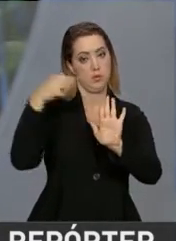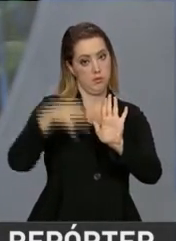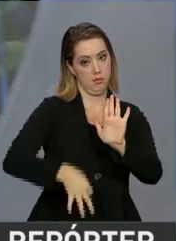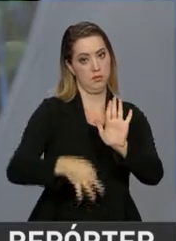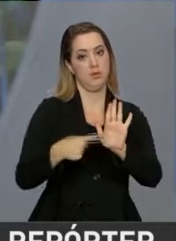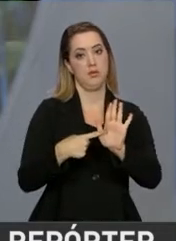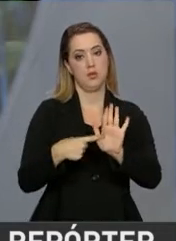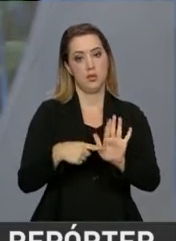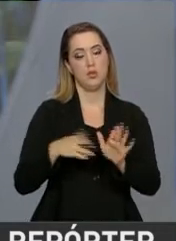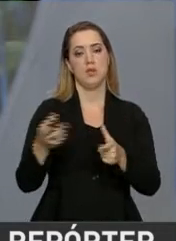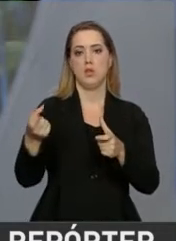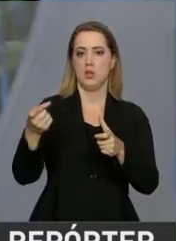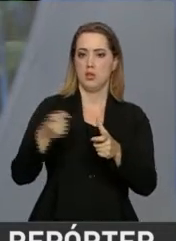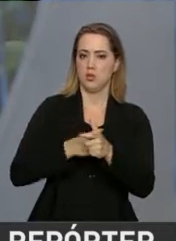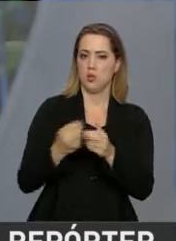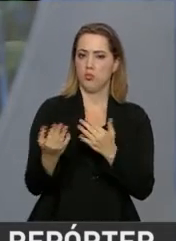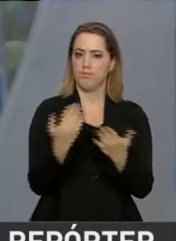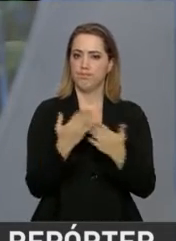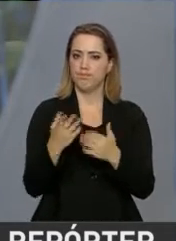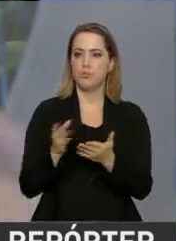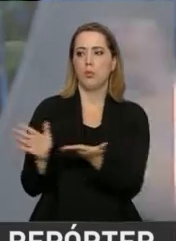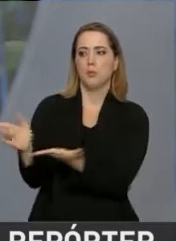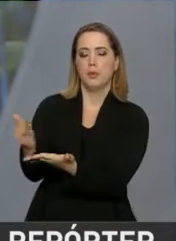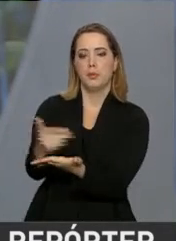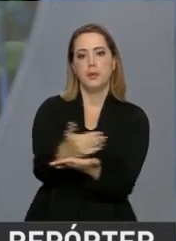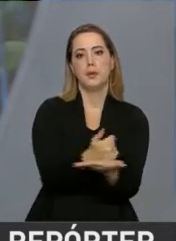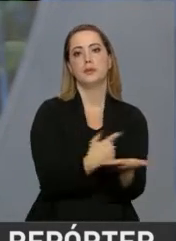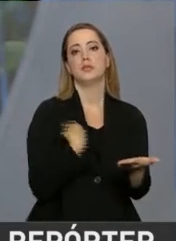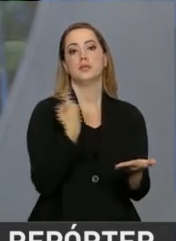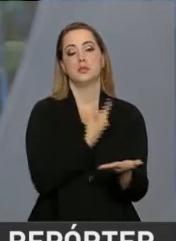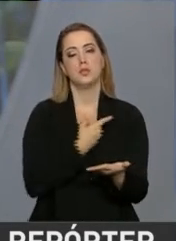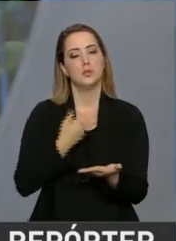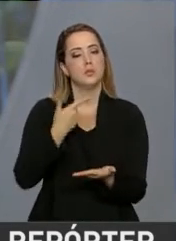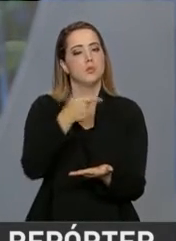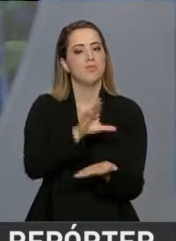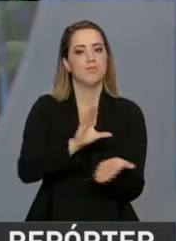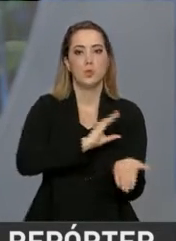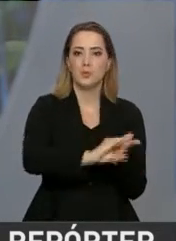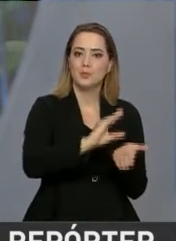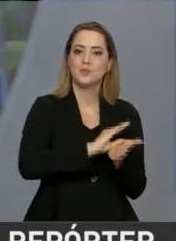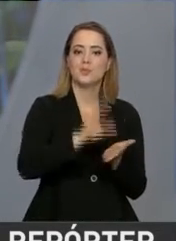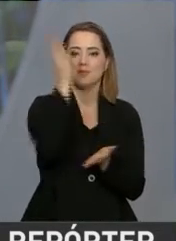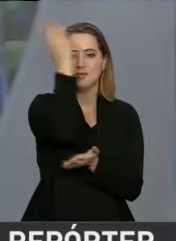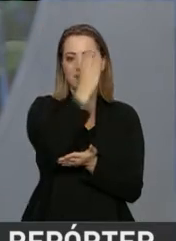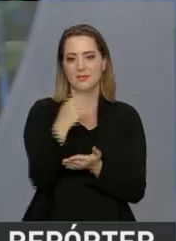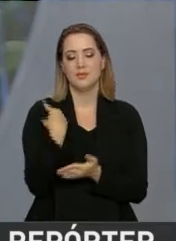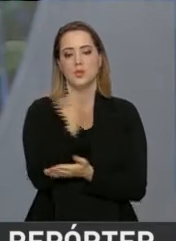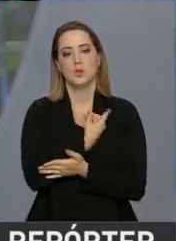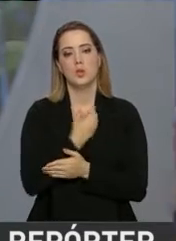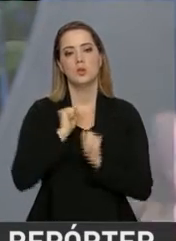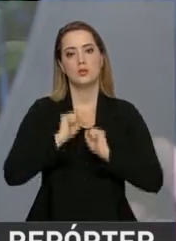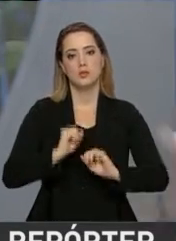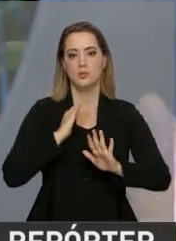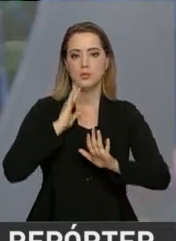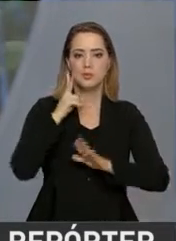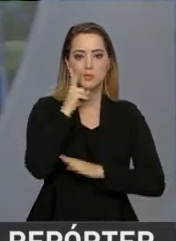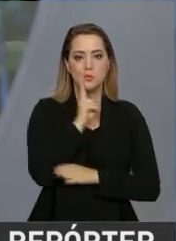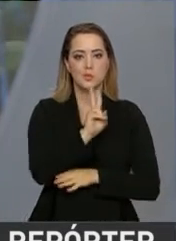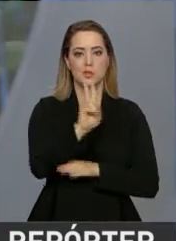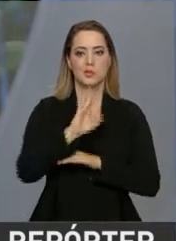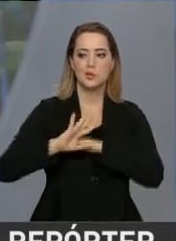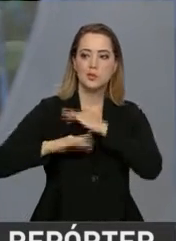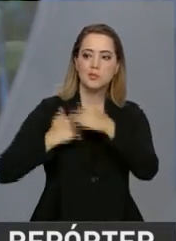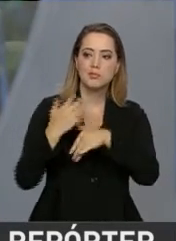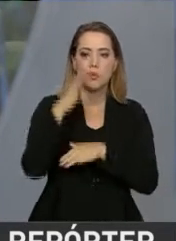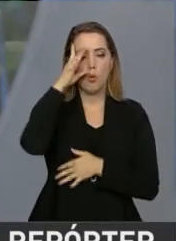gastar o que vai receber seguramente mais investimentos virão para o brasil e aí nós poderemos ver aquilo que é o sonho de